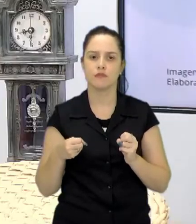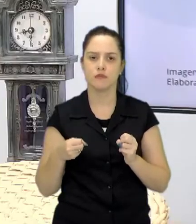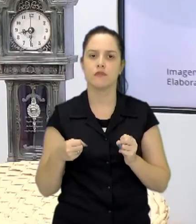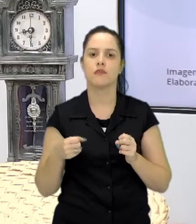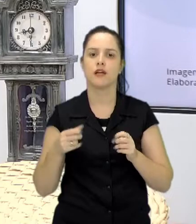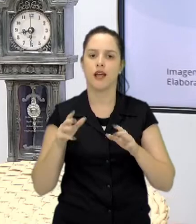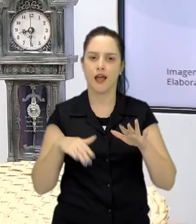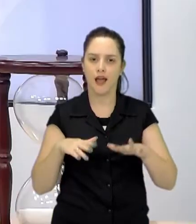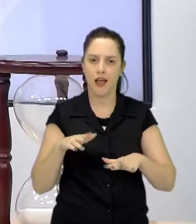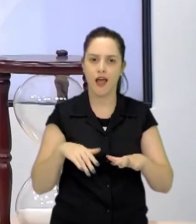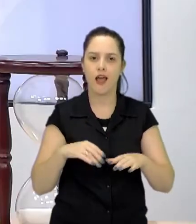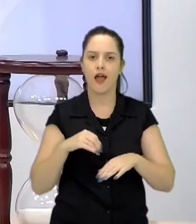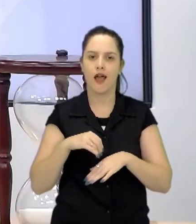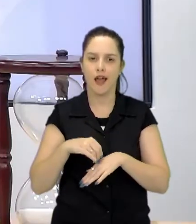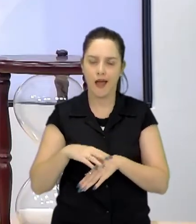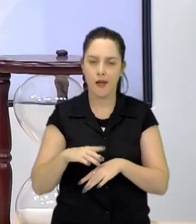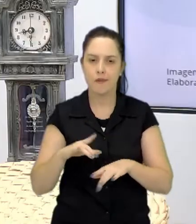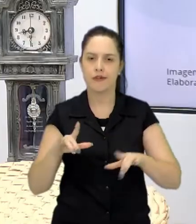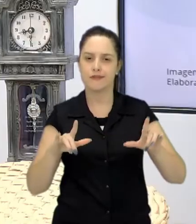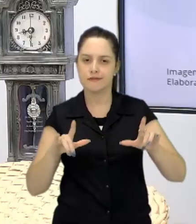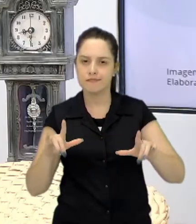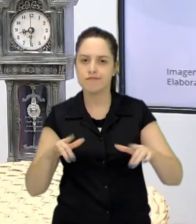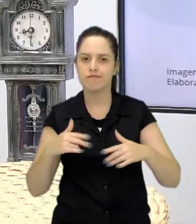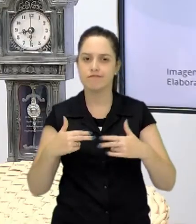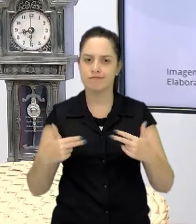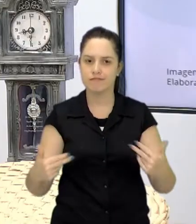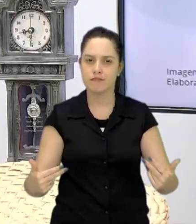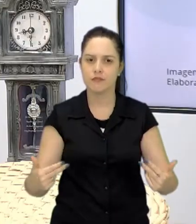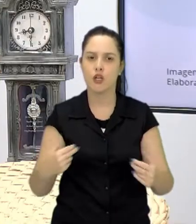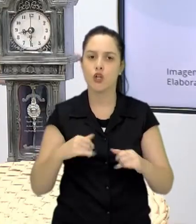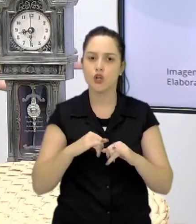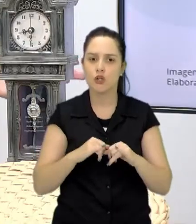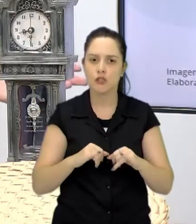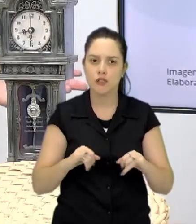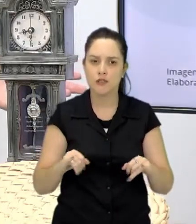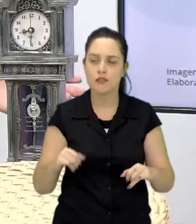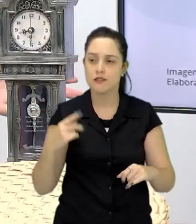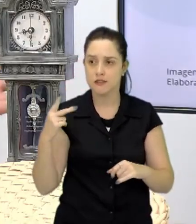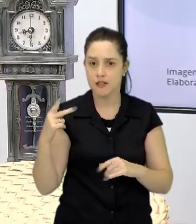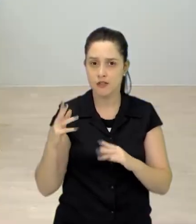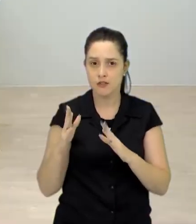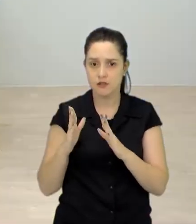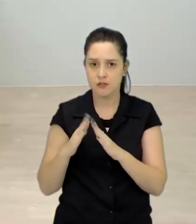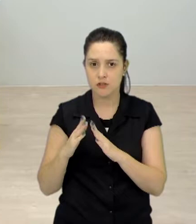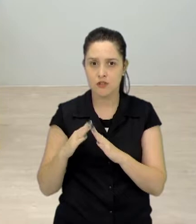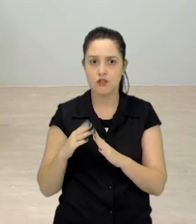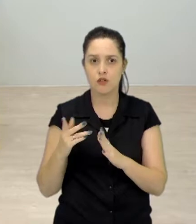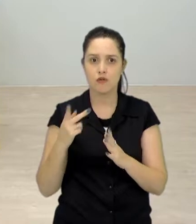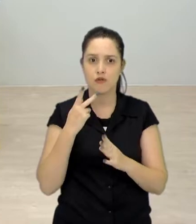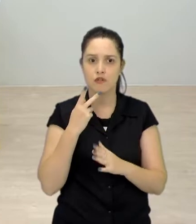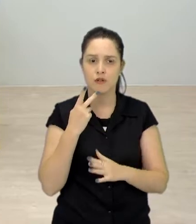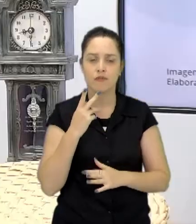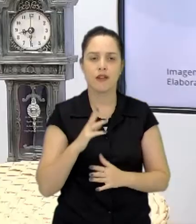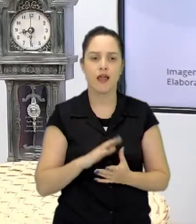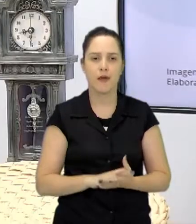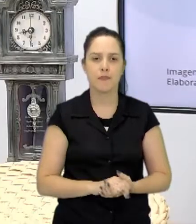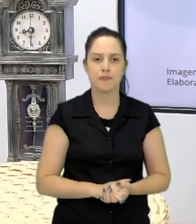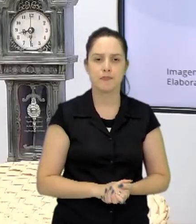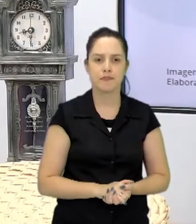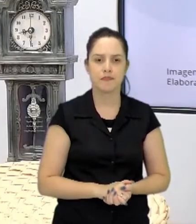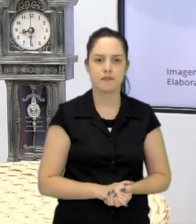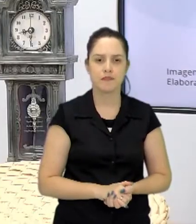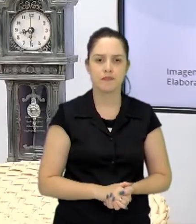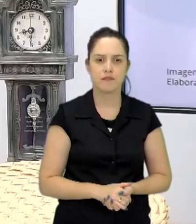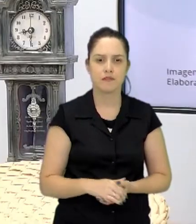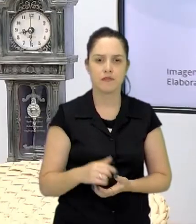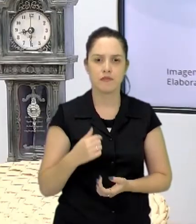Isso, né? para que lado que eles estão indo? Até vejo às vezes notícias assim, não sei se o professor Kleber já viu também, por exemplo, eu